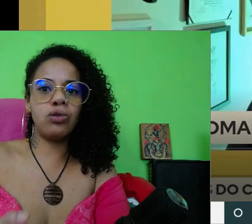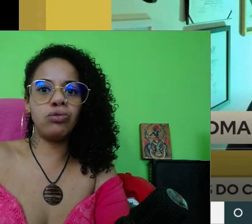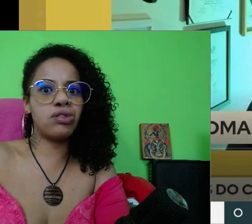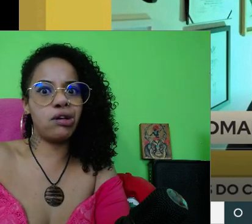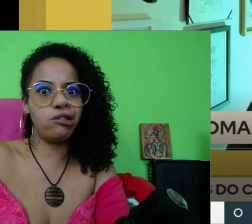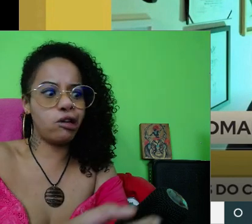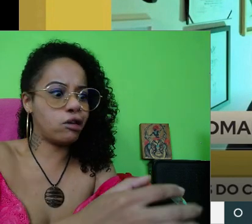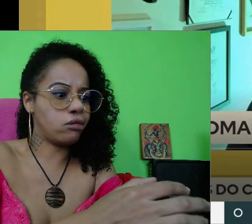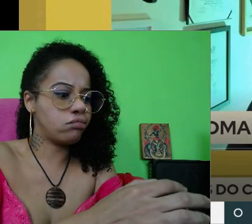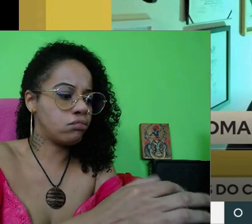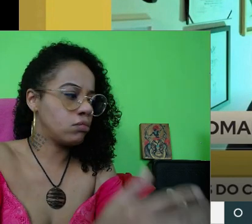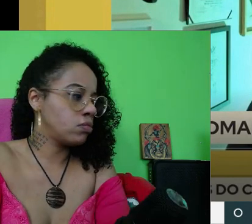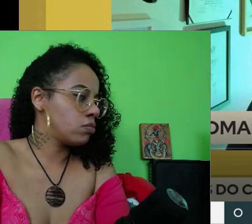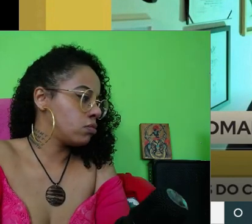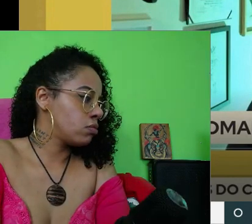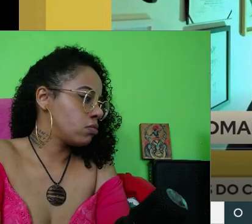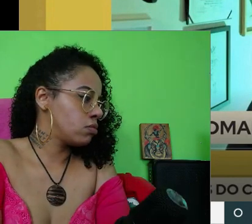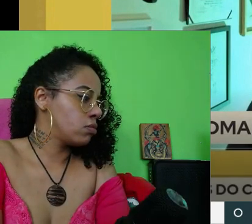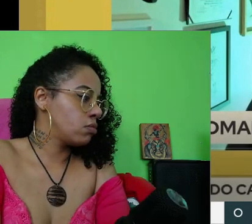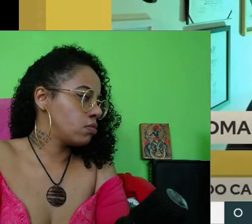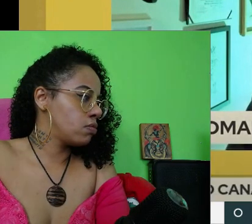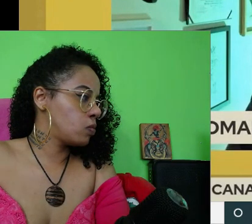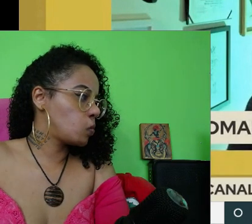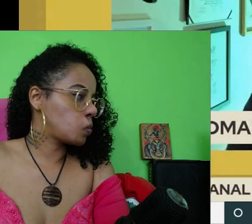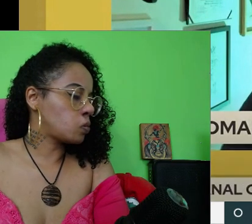Continuo sem entender